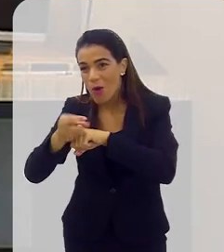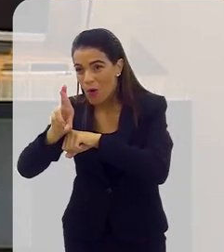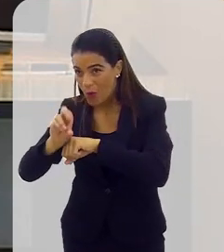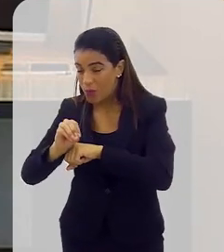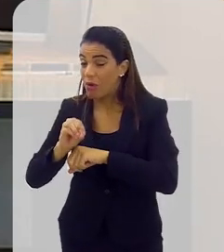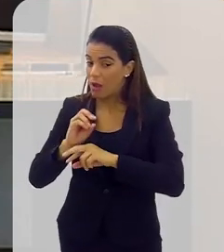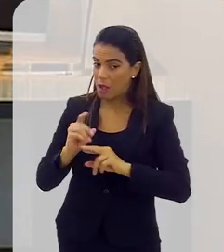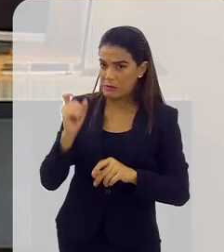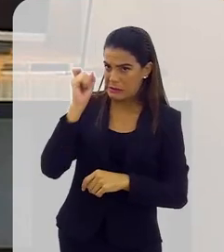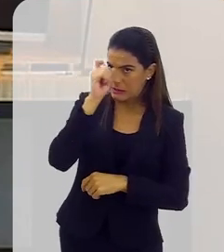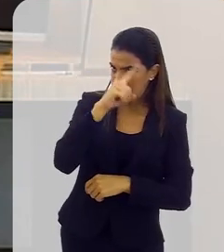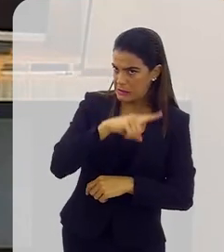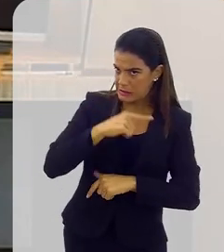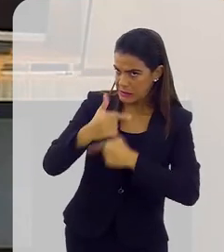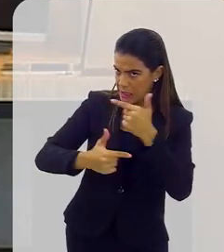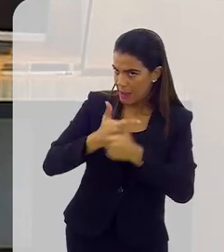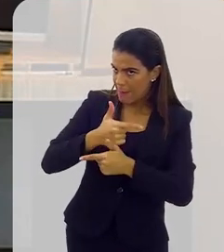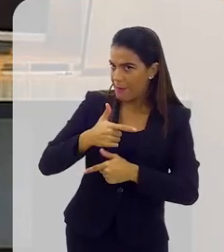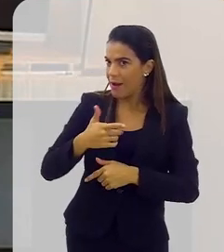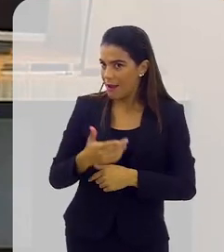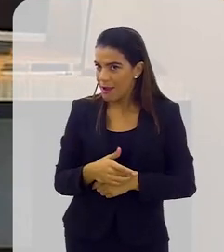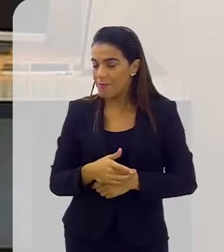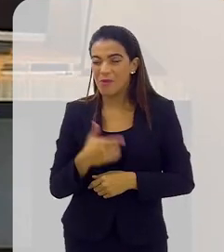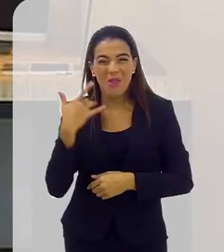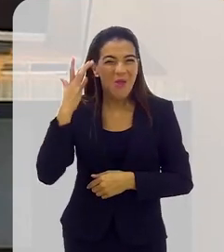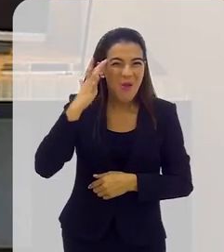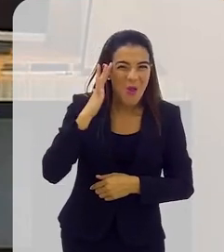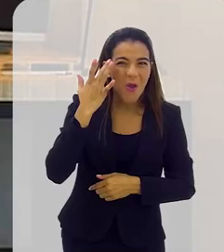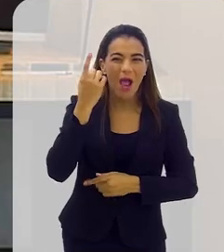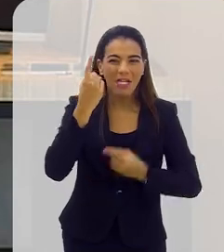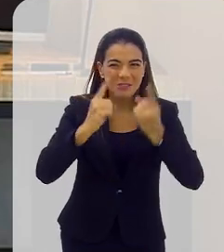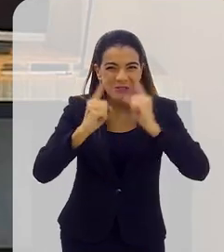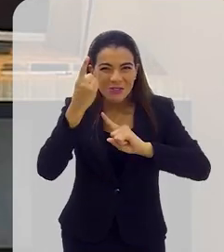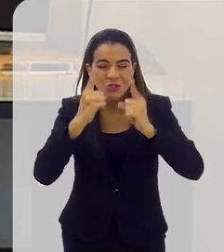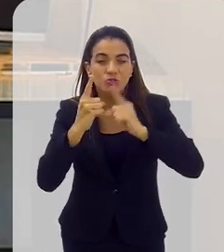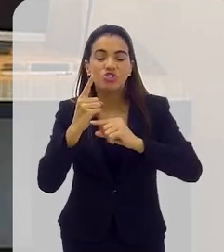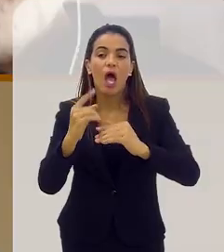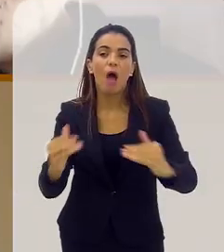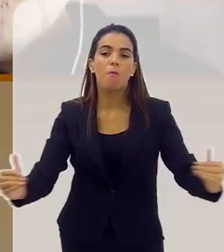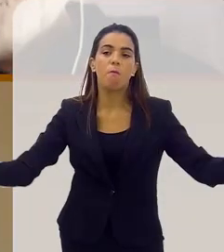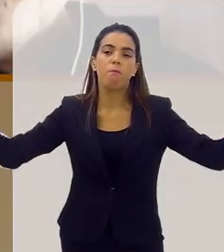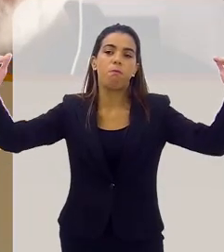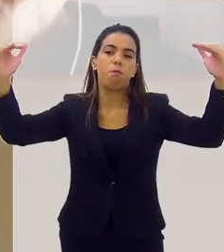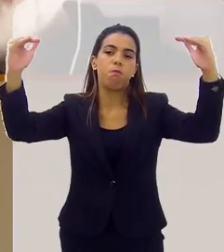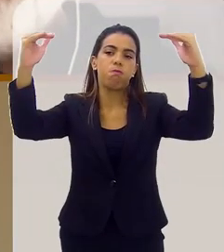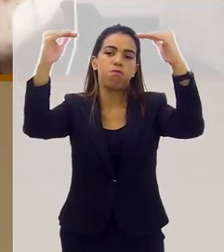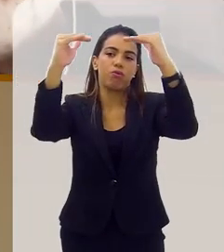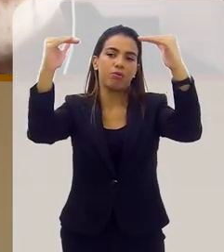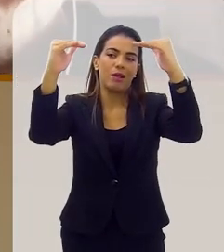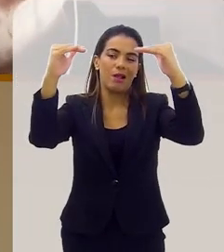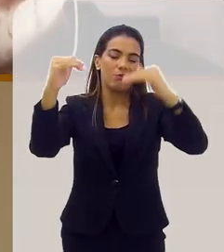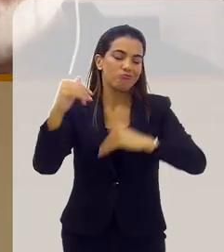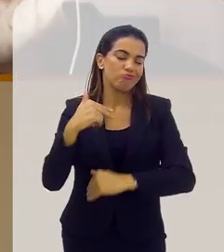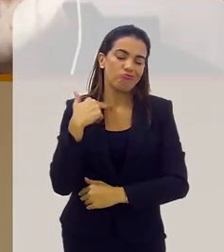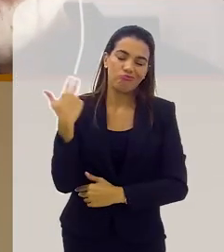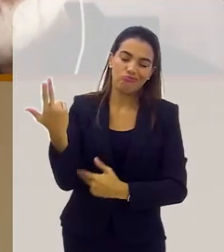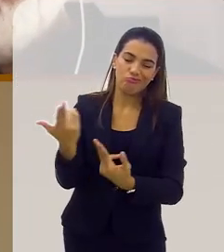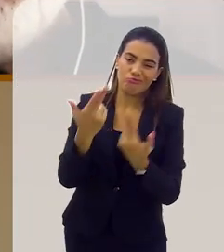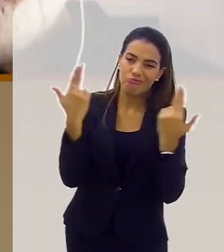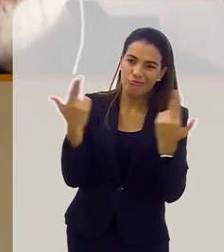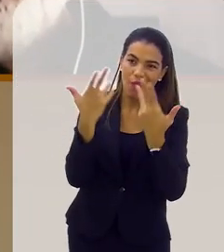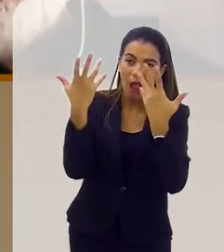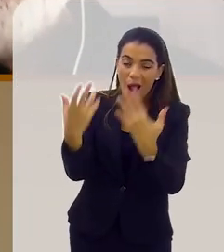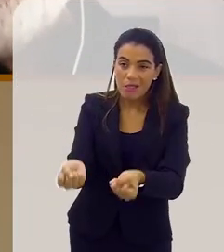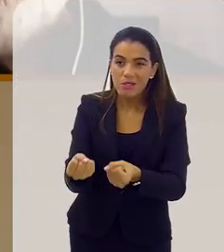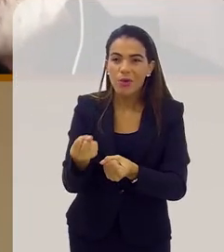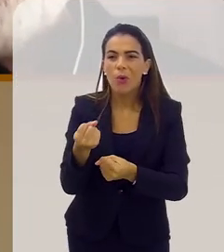série ouro, e é bem difícil, né, trabalhar dessa forma. Eu acho que o carnaval chegou a um patamar em que não pode